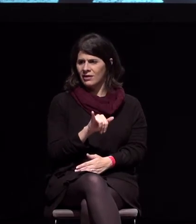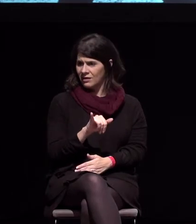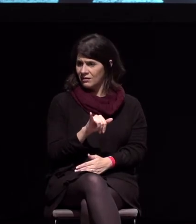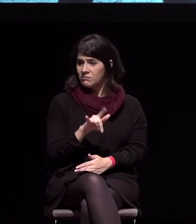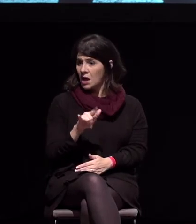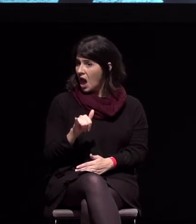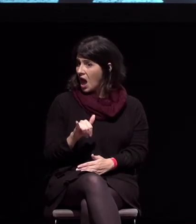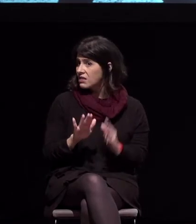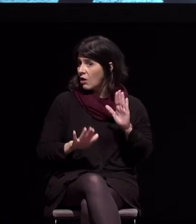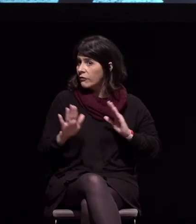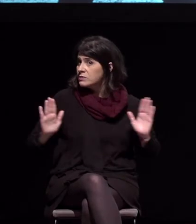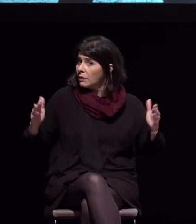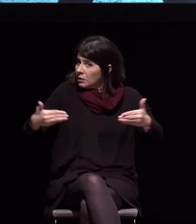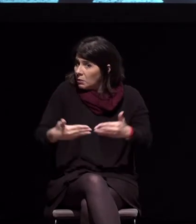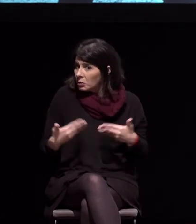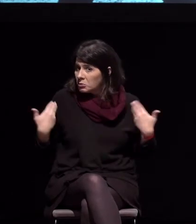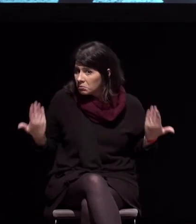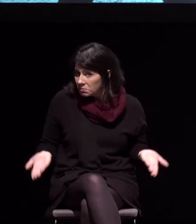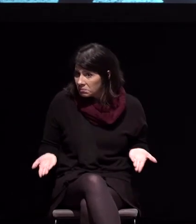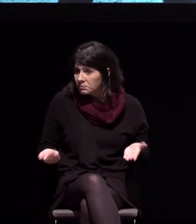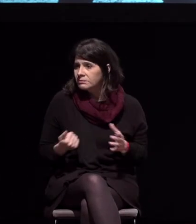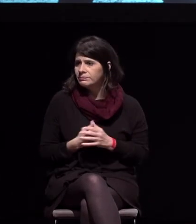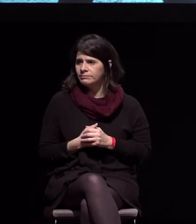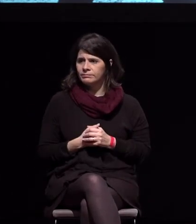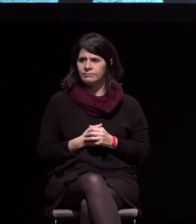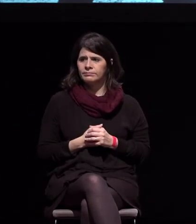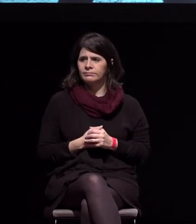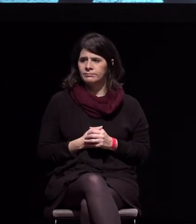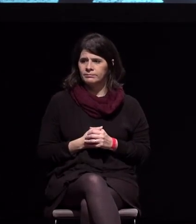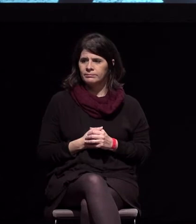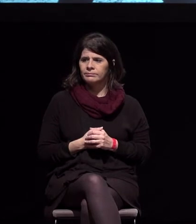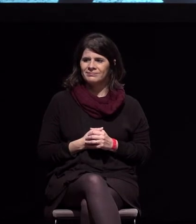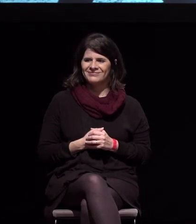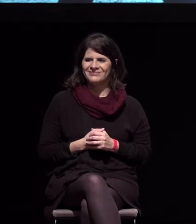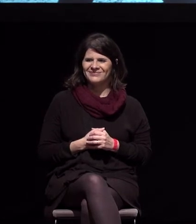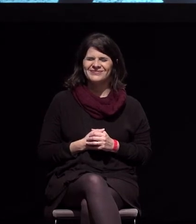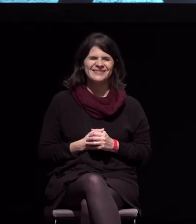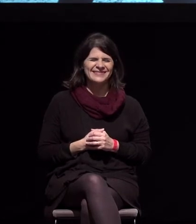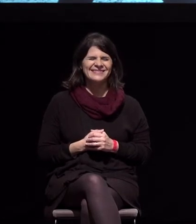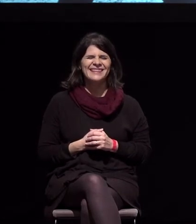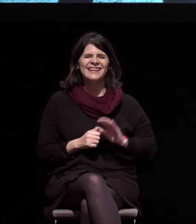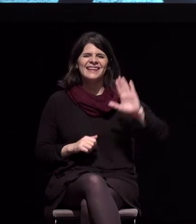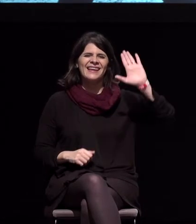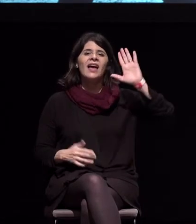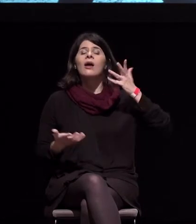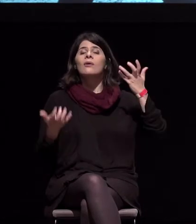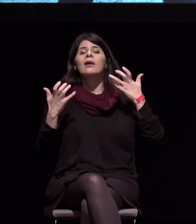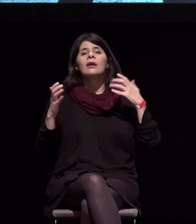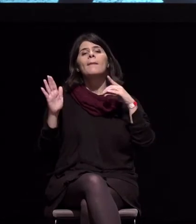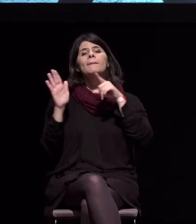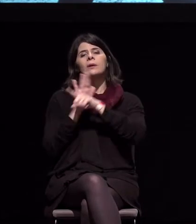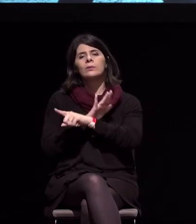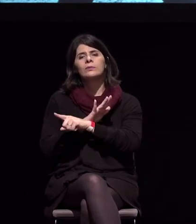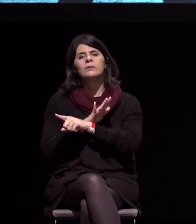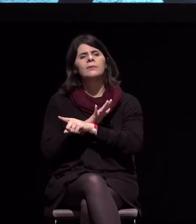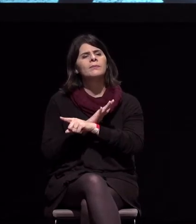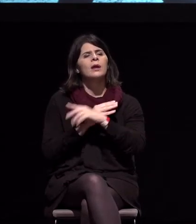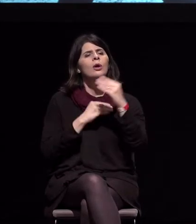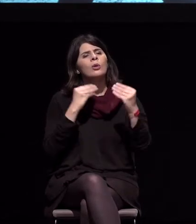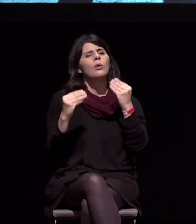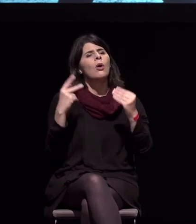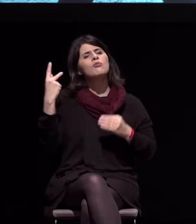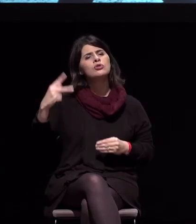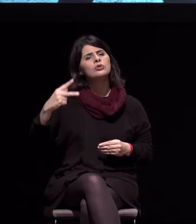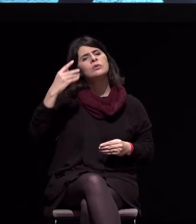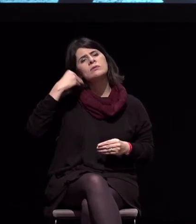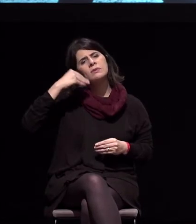Eu queria fazer uma pergunta. Oi, meu nome é Silvio. Queria fazer uma pergunta em relação à sua experiência na